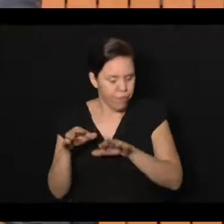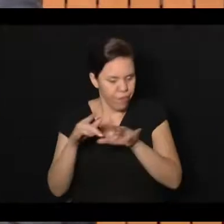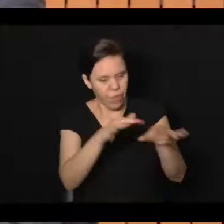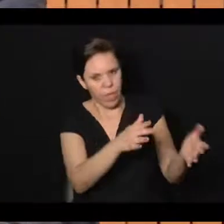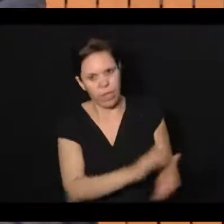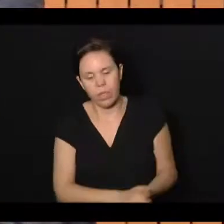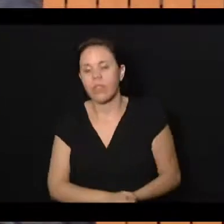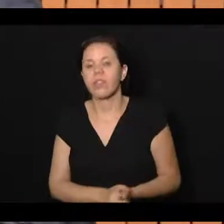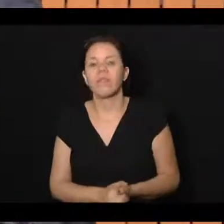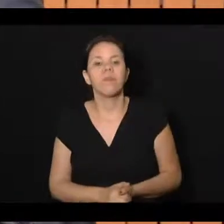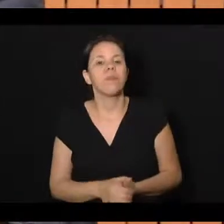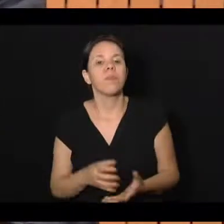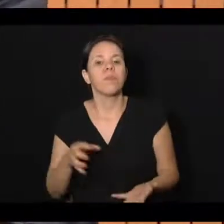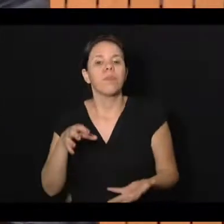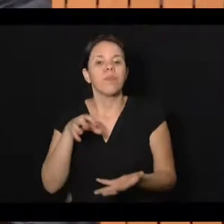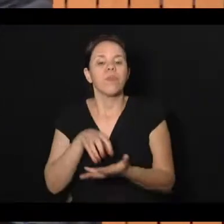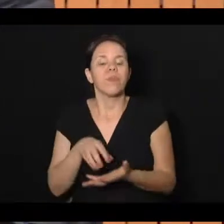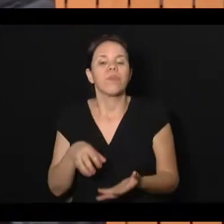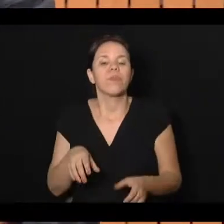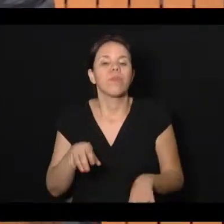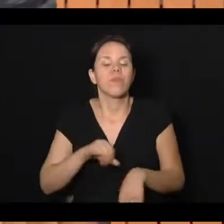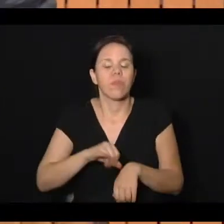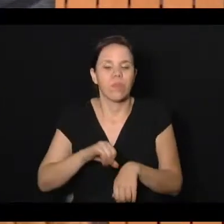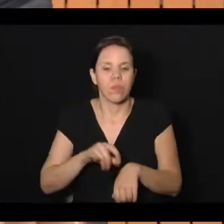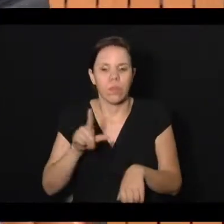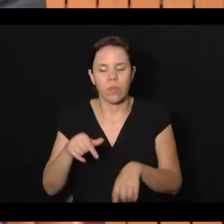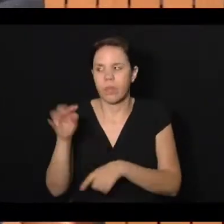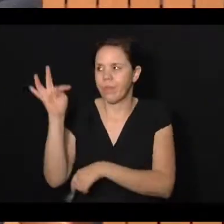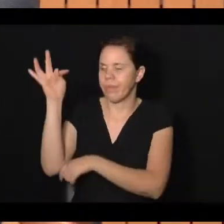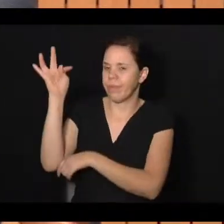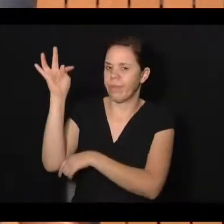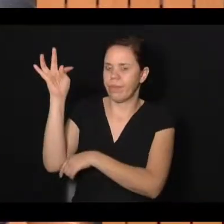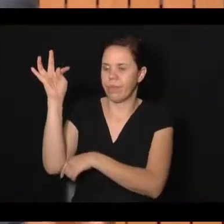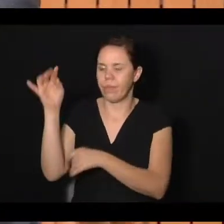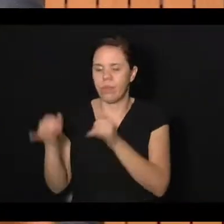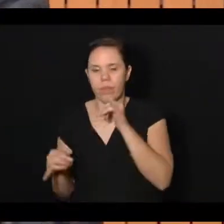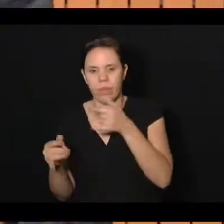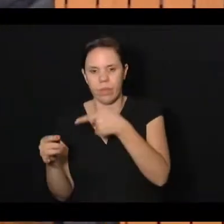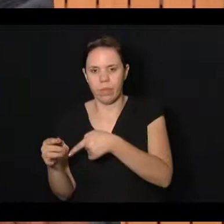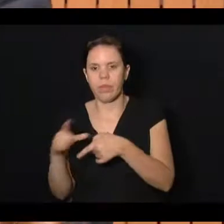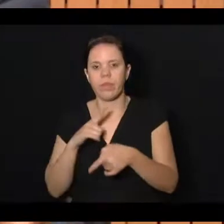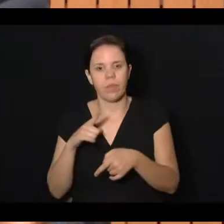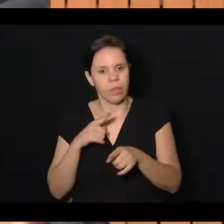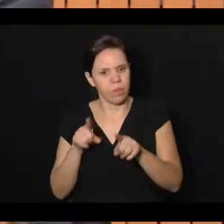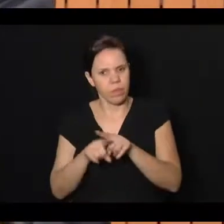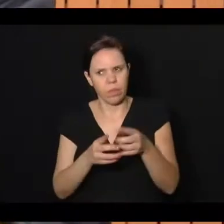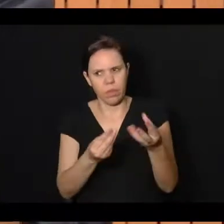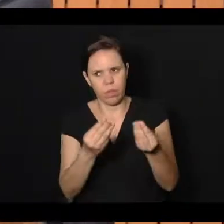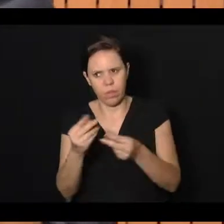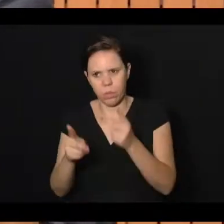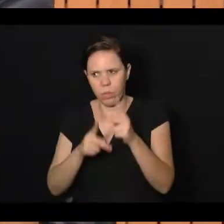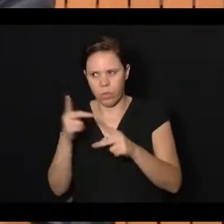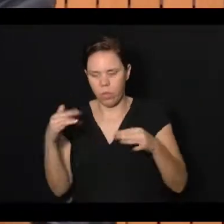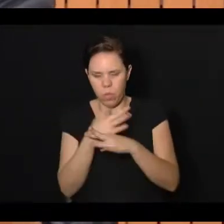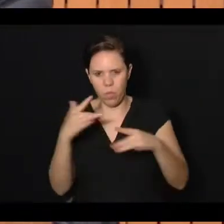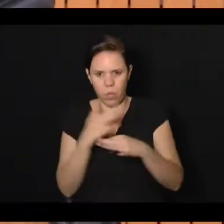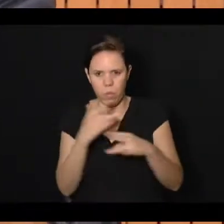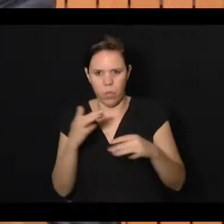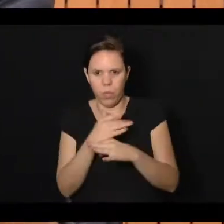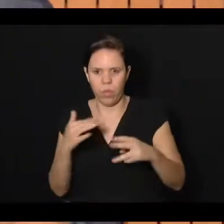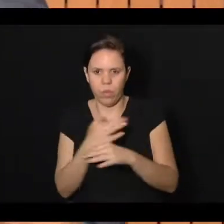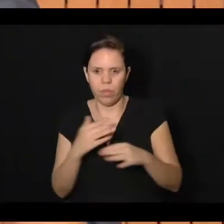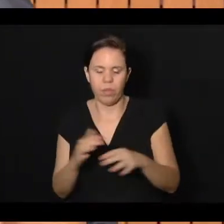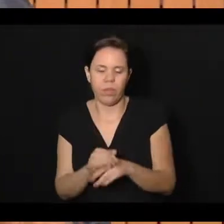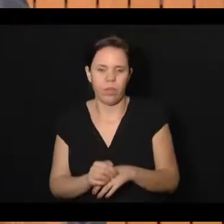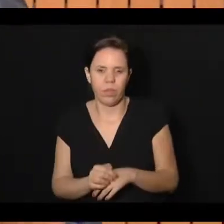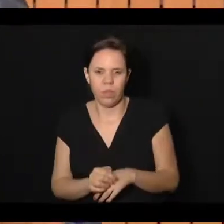tem no centro e o ícone por exemplo o terminal ele tem essa mesma característica do centro e tem uma circulação de pessoas então são espaços que a vida